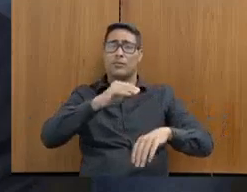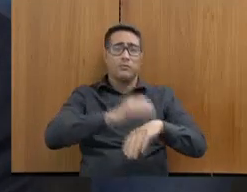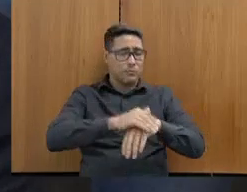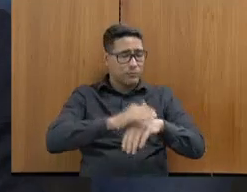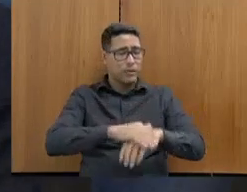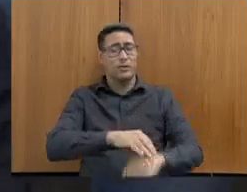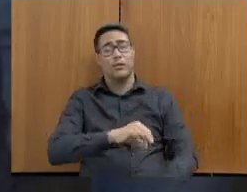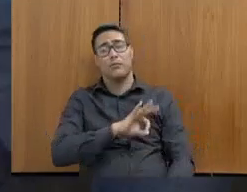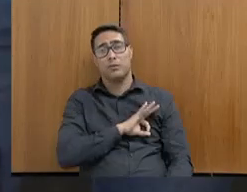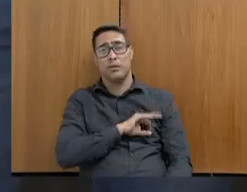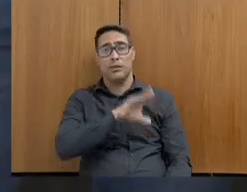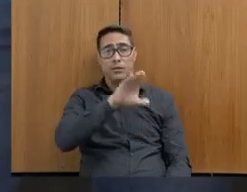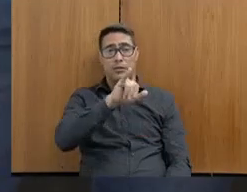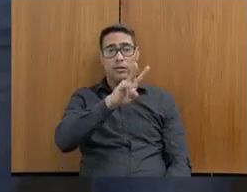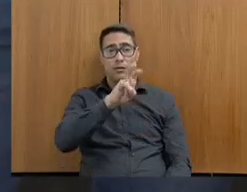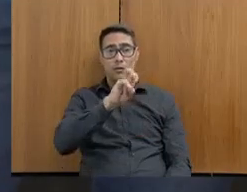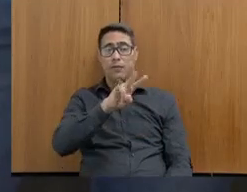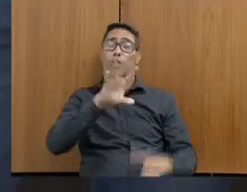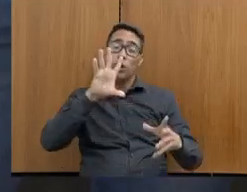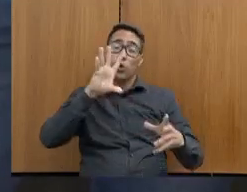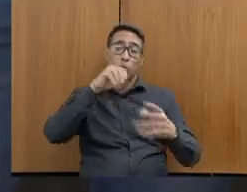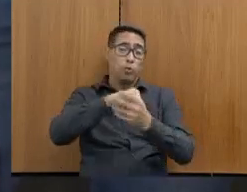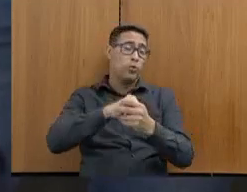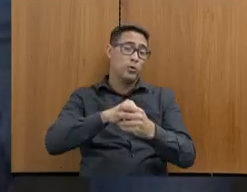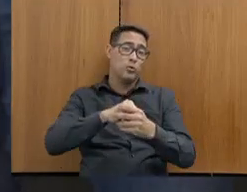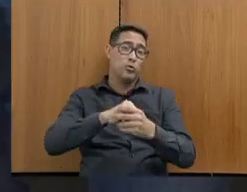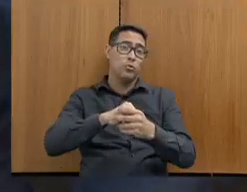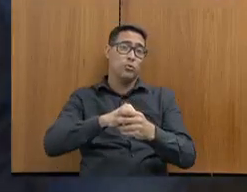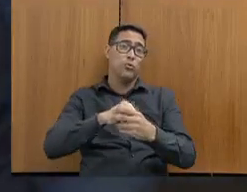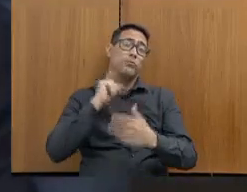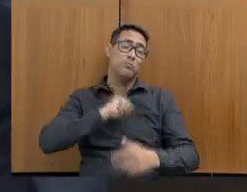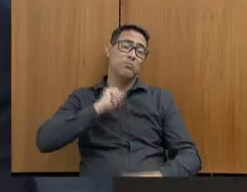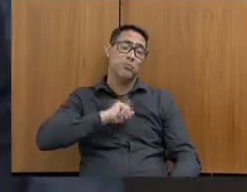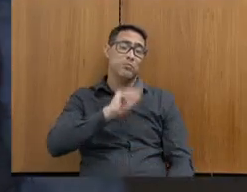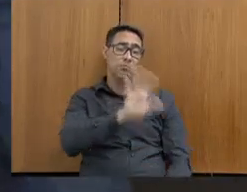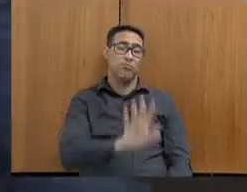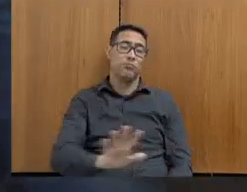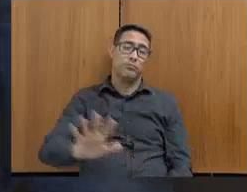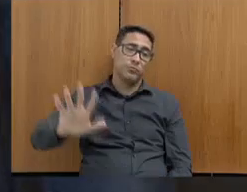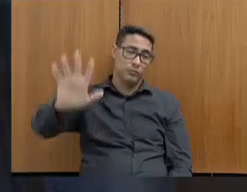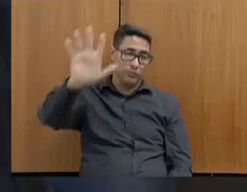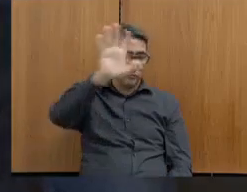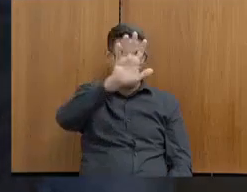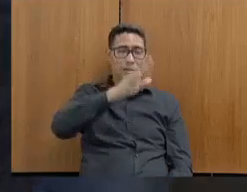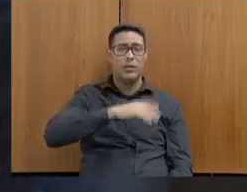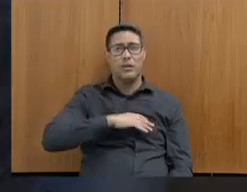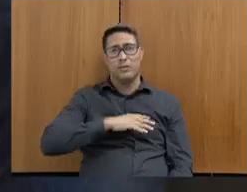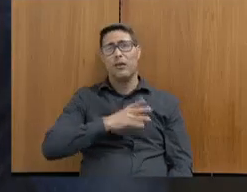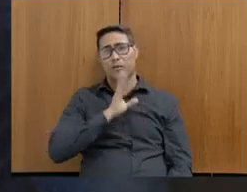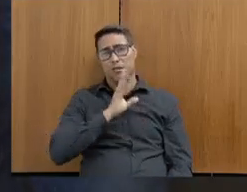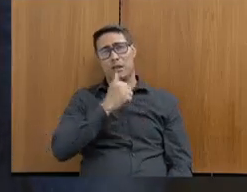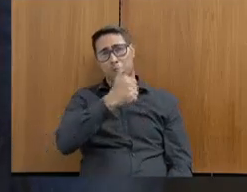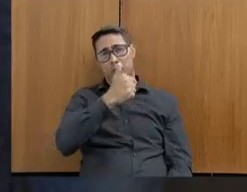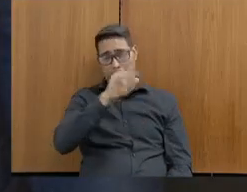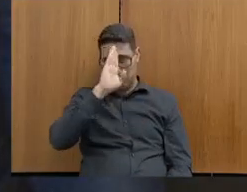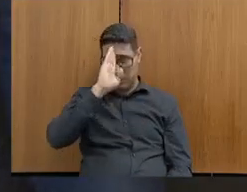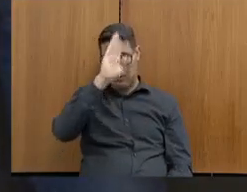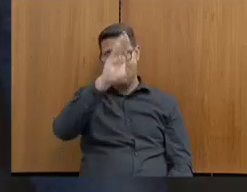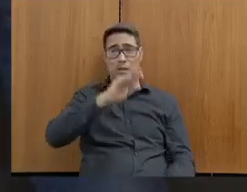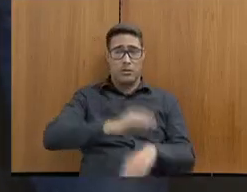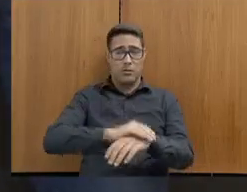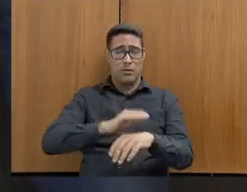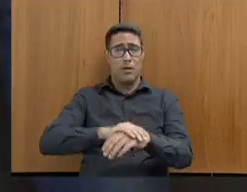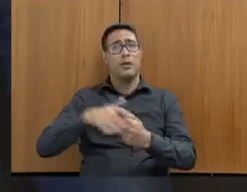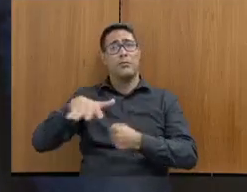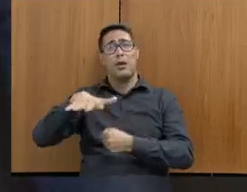em todo o estado de Minas Gerais porque eu conheço muito bem sobretudo na minha região que a região do